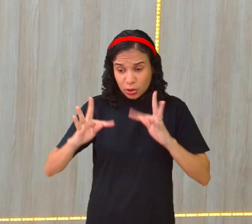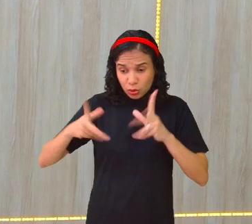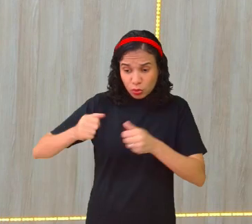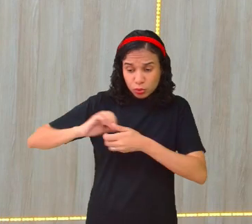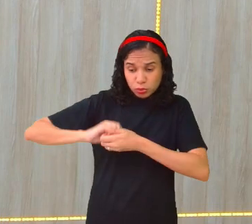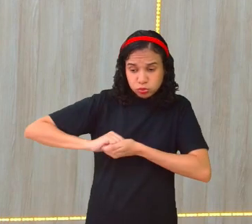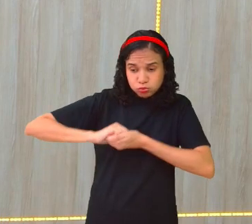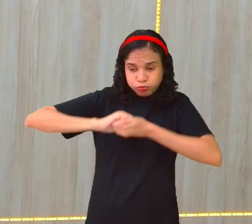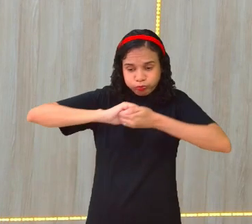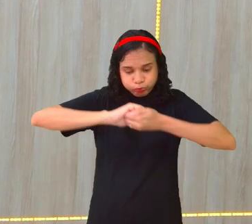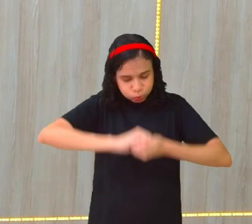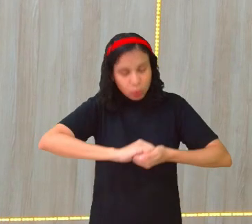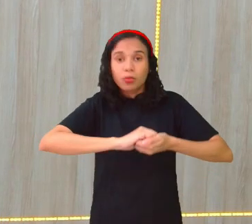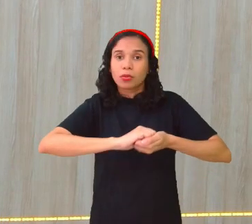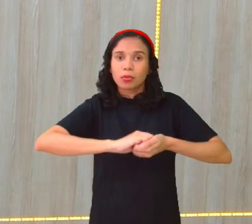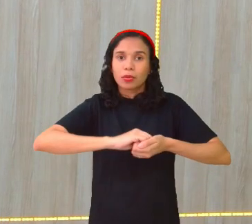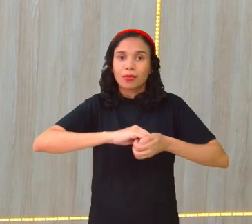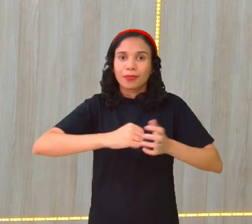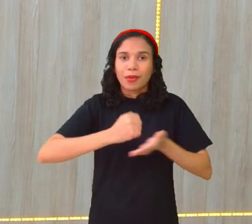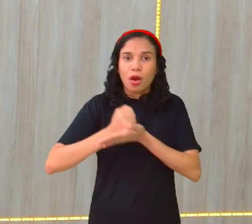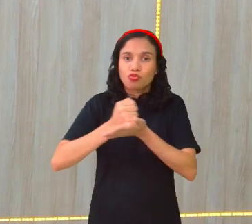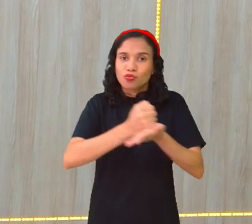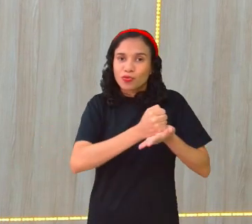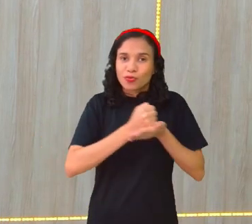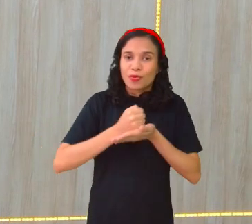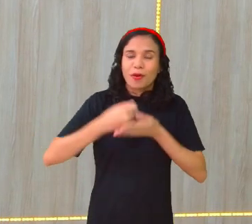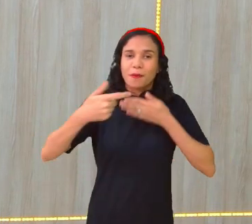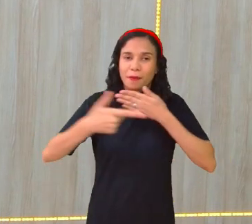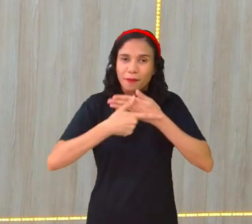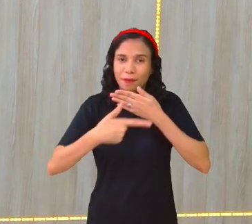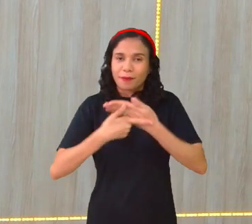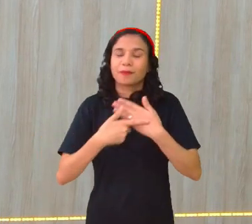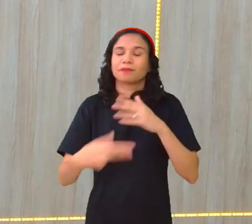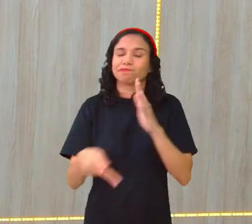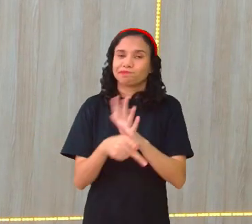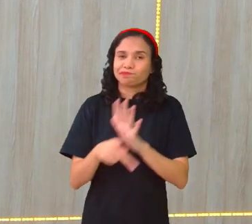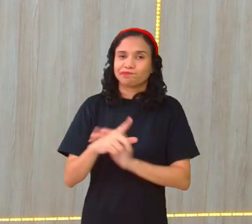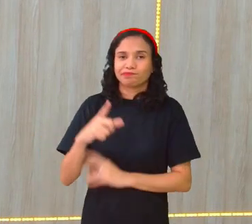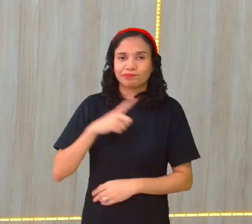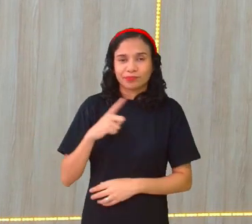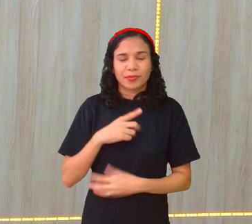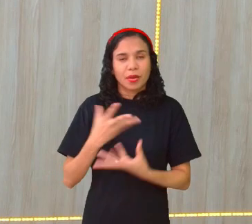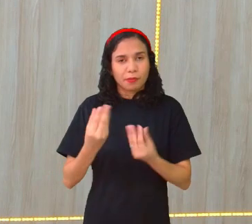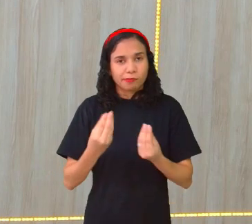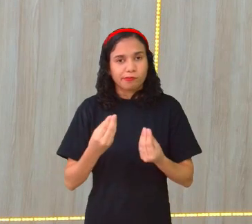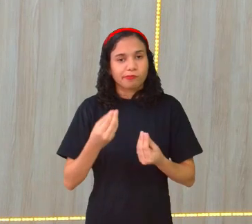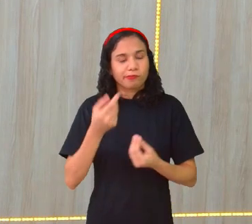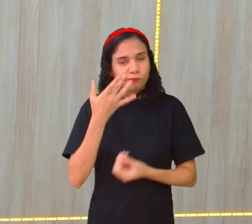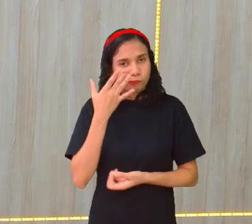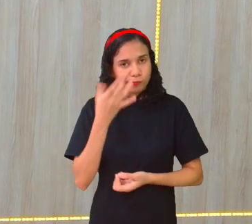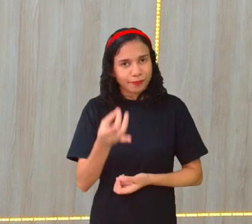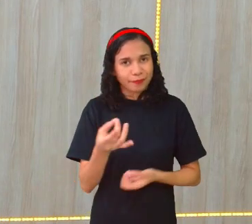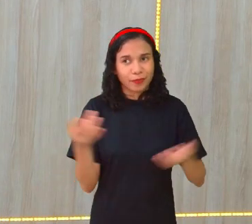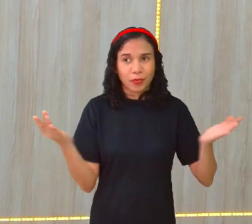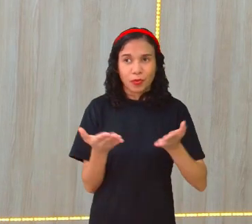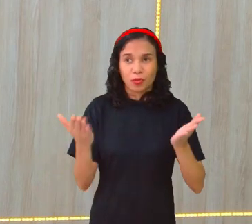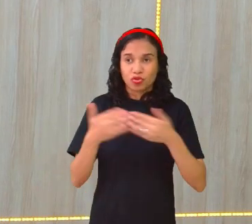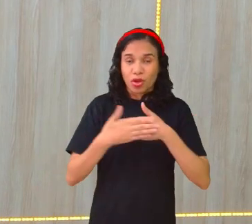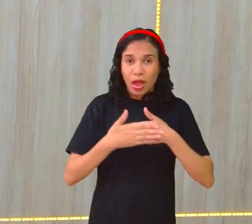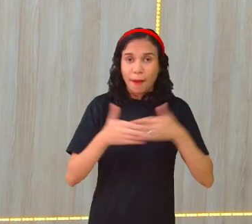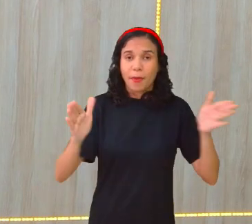pudermos fazer a nossa parte. Então, vamos ter bastante cuidado. Hoje, a